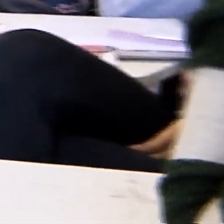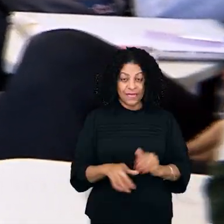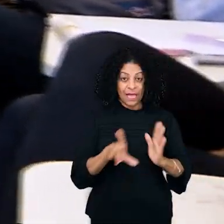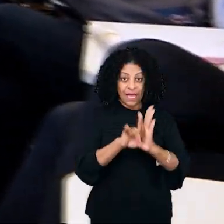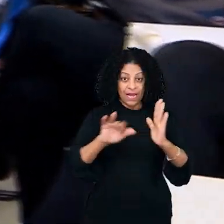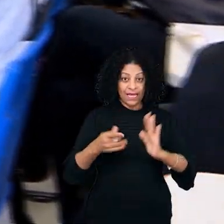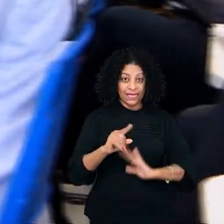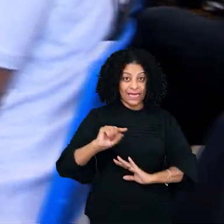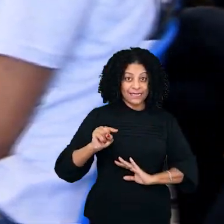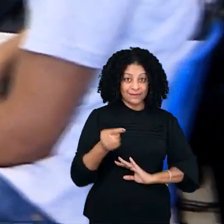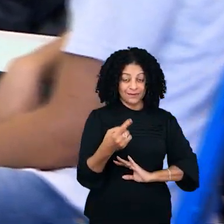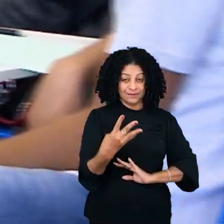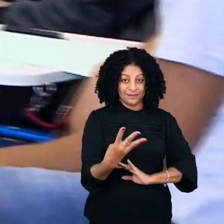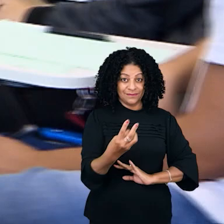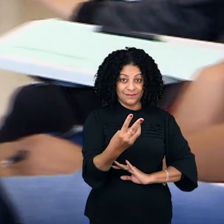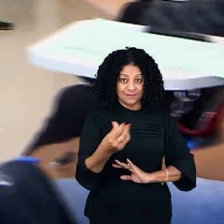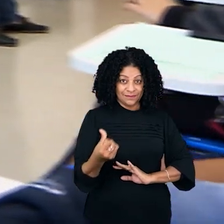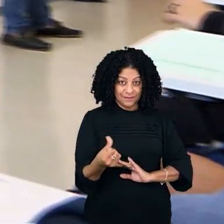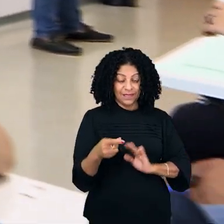A Lei nº